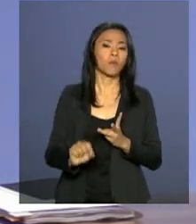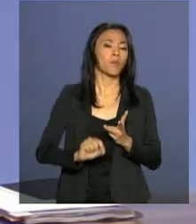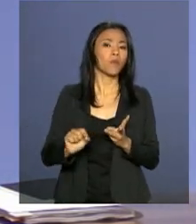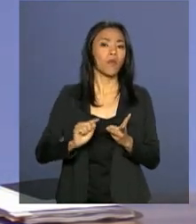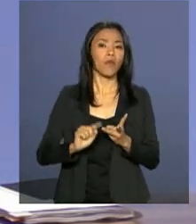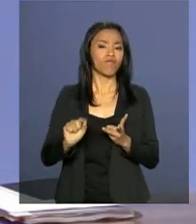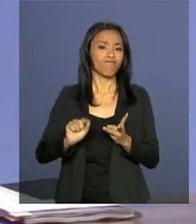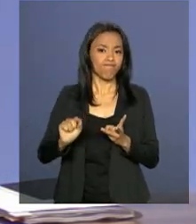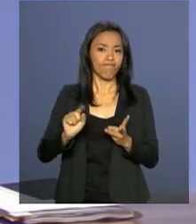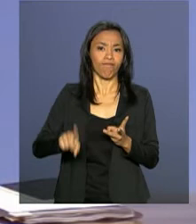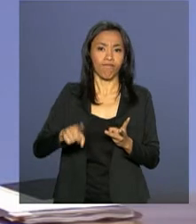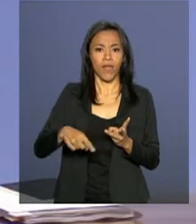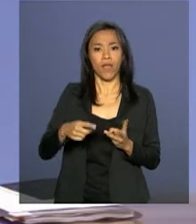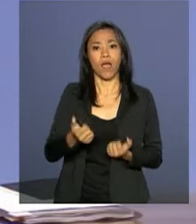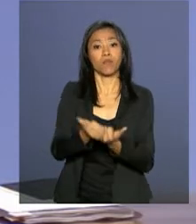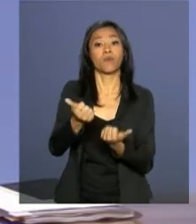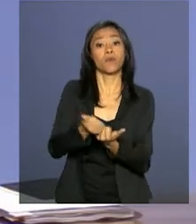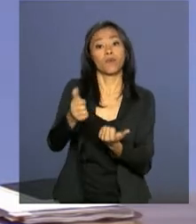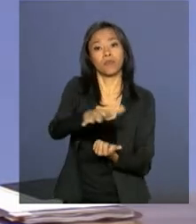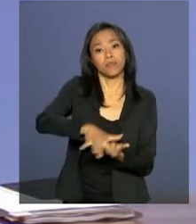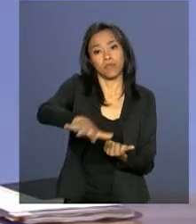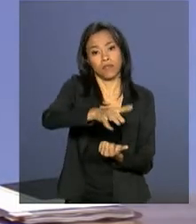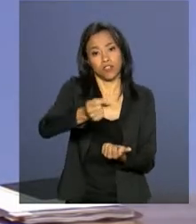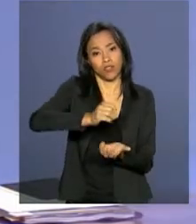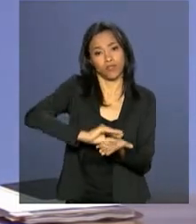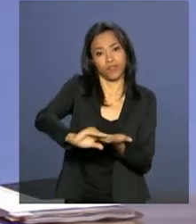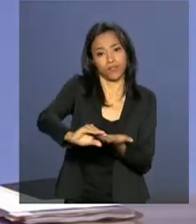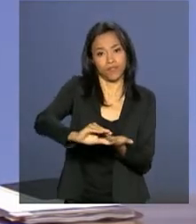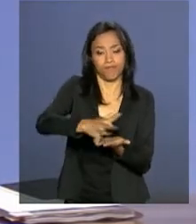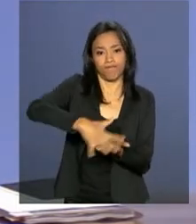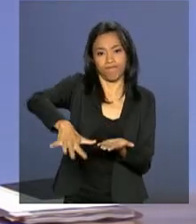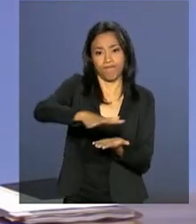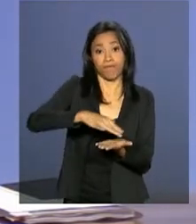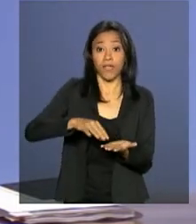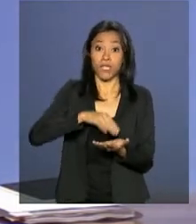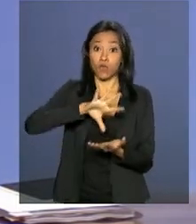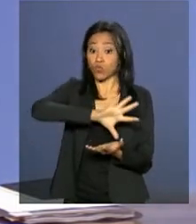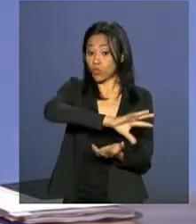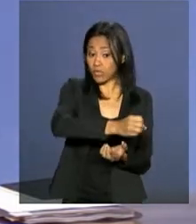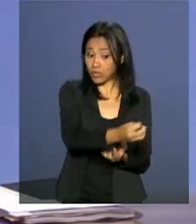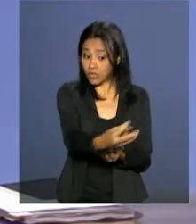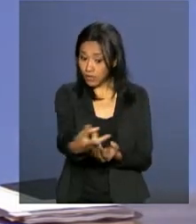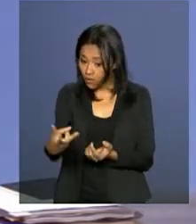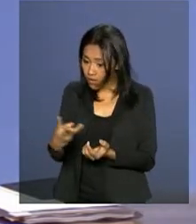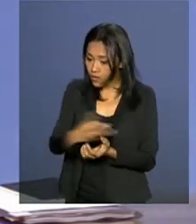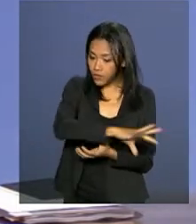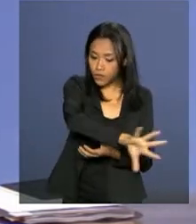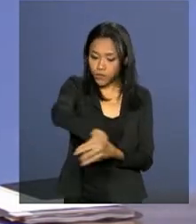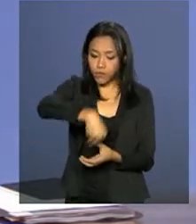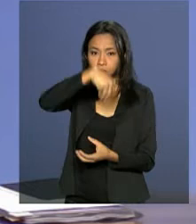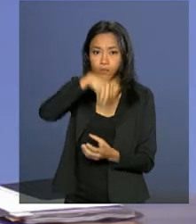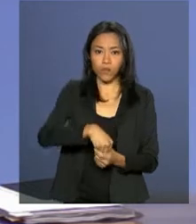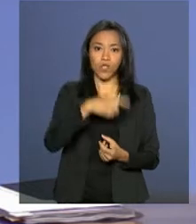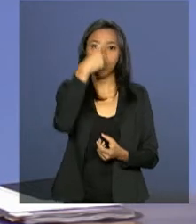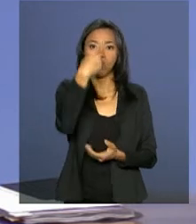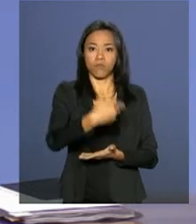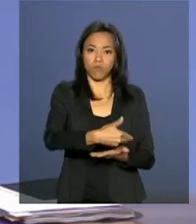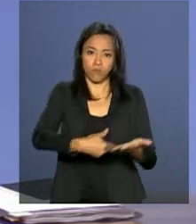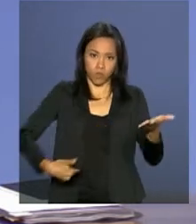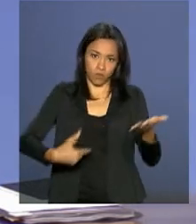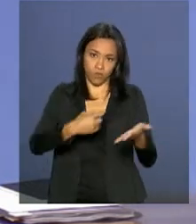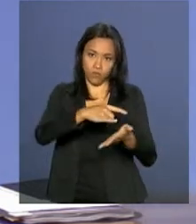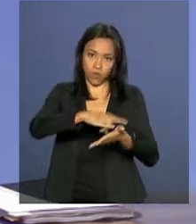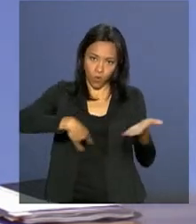é de cooperação e de facilitação de investimentos a idéia é ter reunido em um único instrumento todo o marco não tarifária que regula